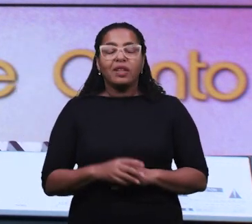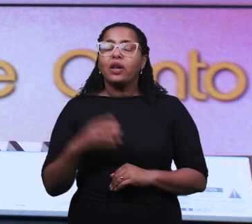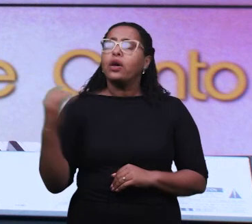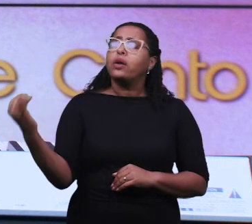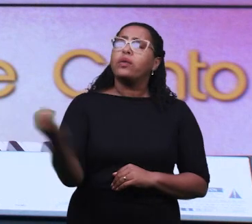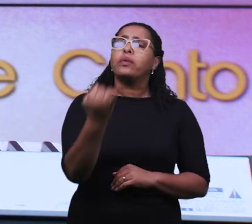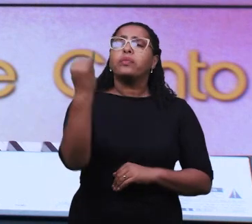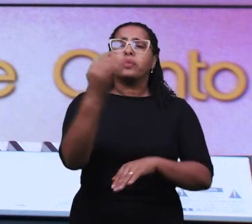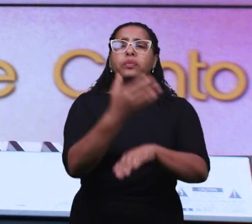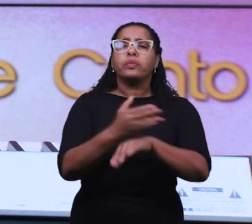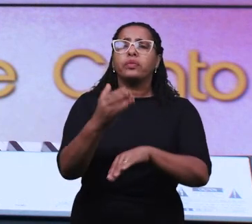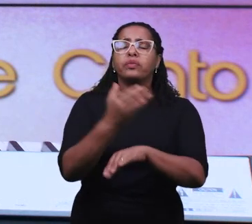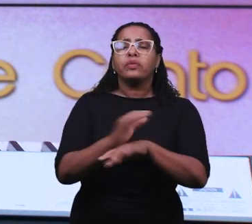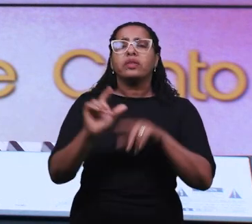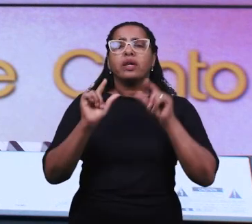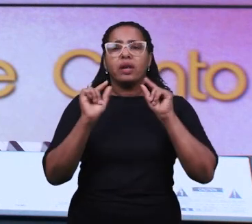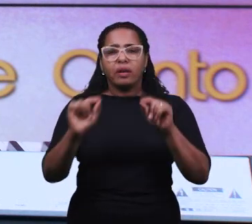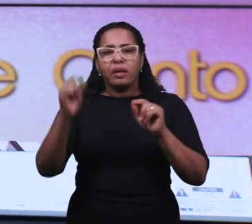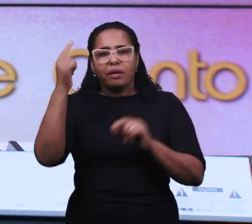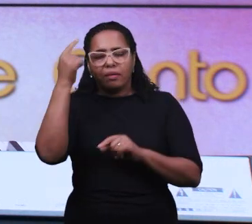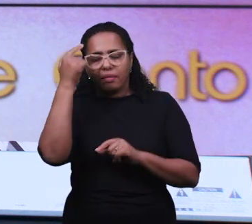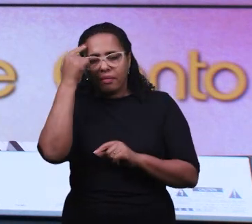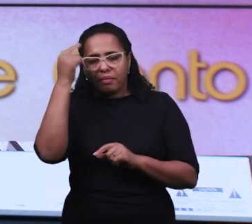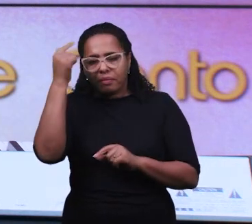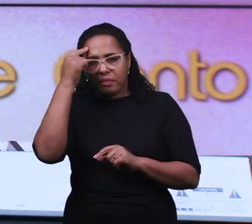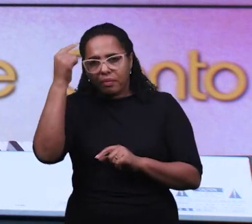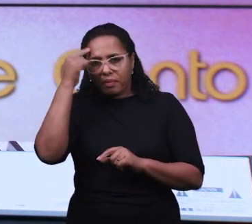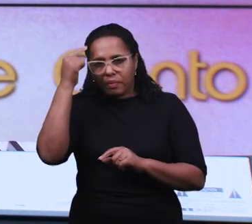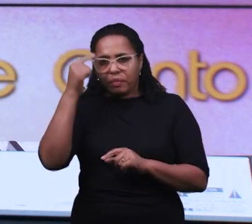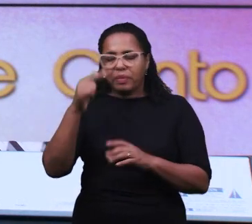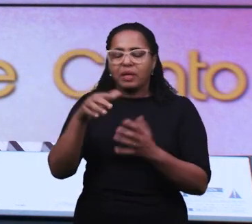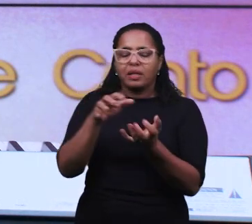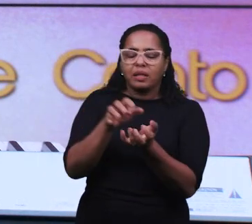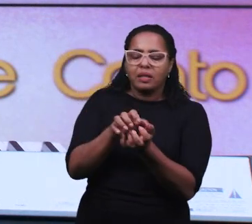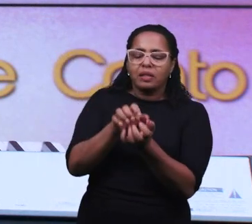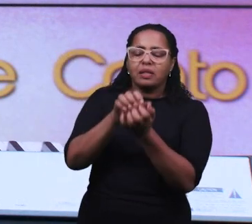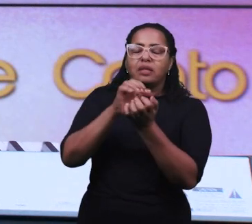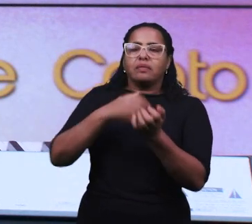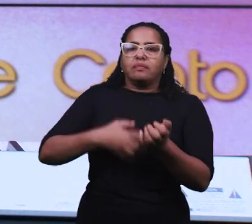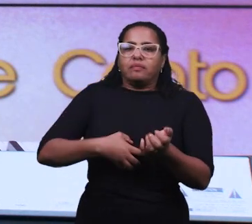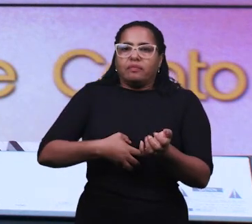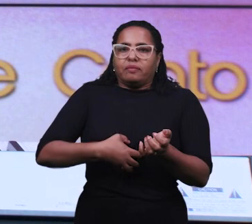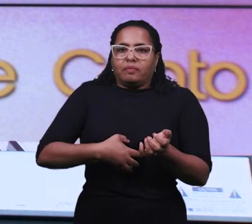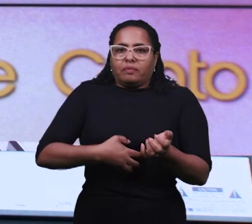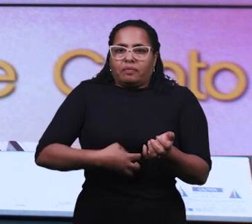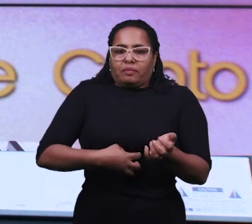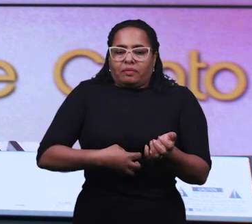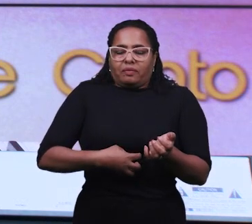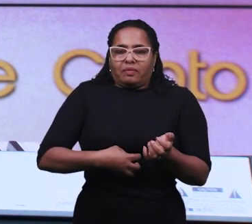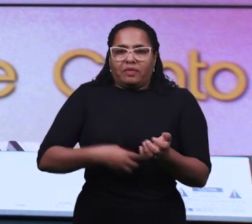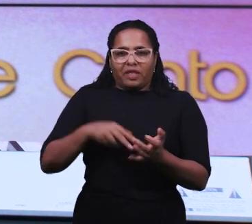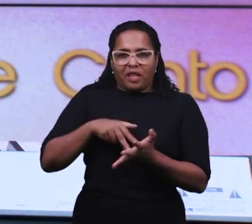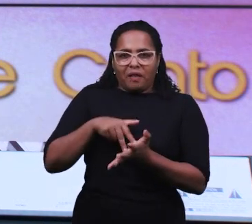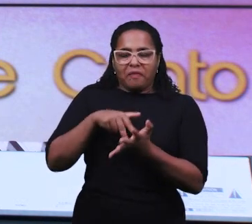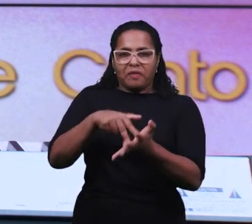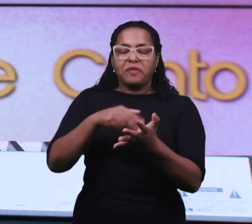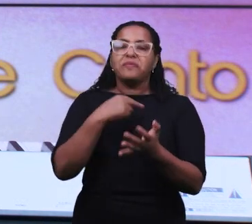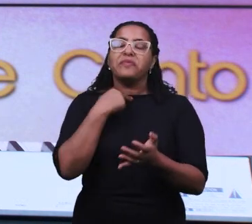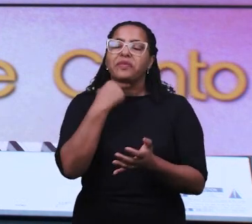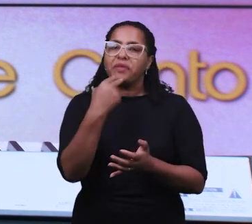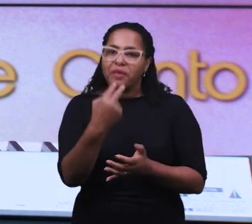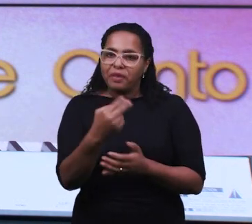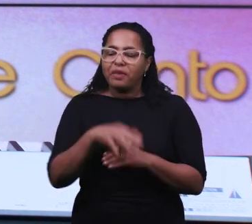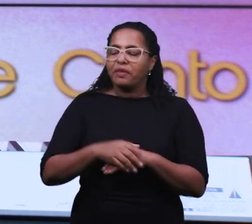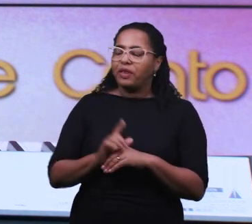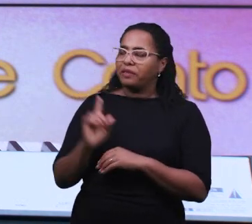O que é importante nesse exercício? Também pensar na postura diafragmática, porque é isso que vai dar sustentação para a nossa